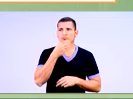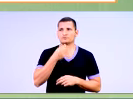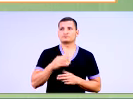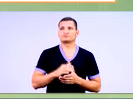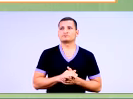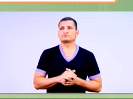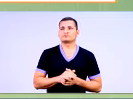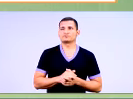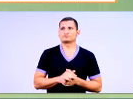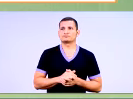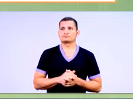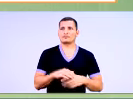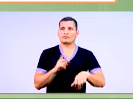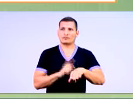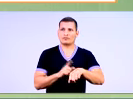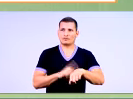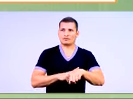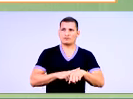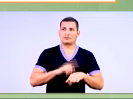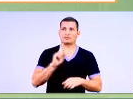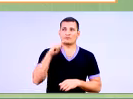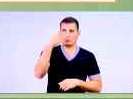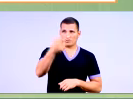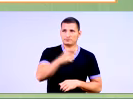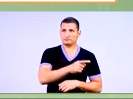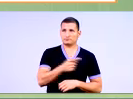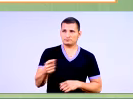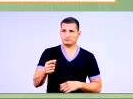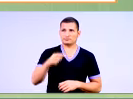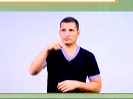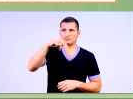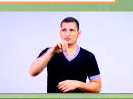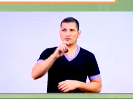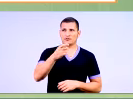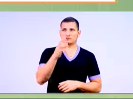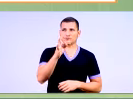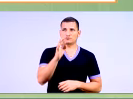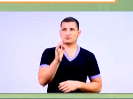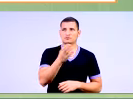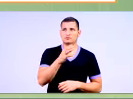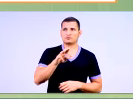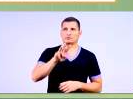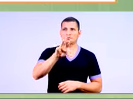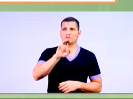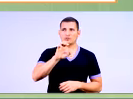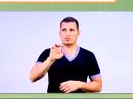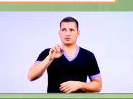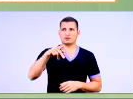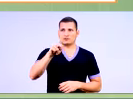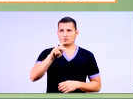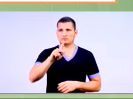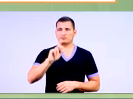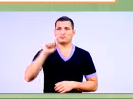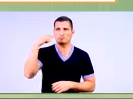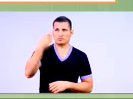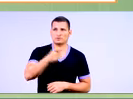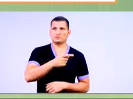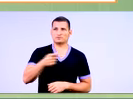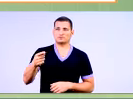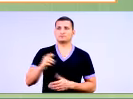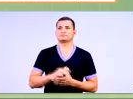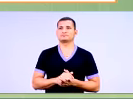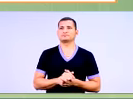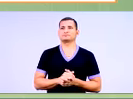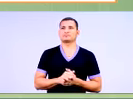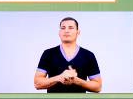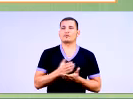tempo, next week, próxima semana. Então eu começo a frase afirmativa com o sujeito he,